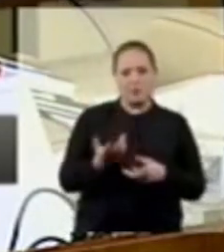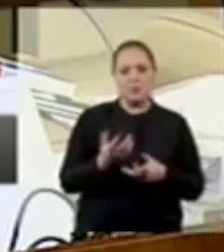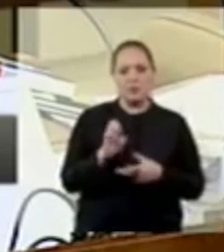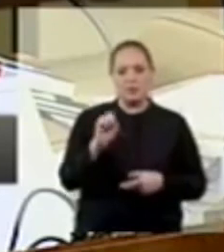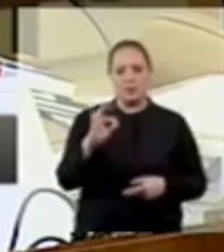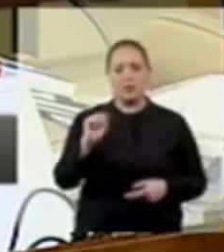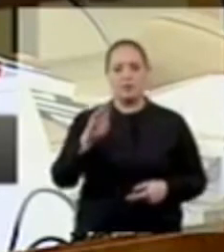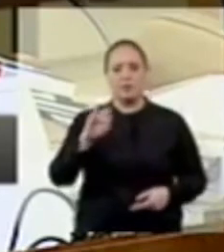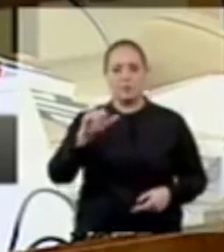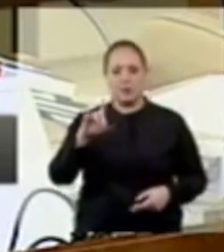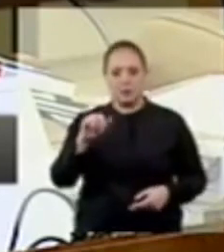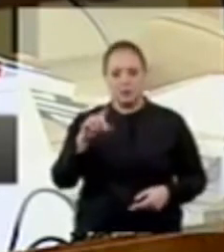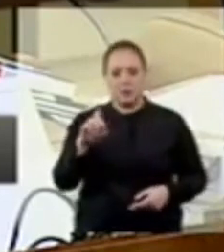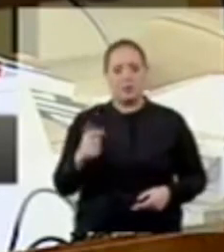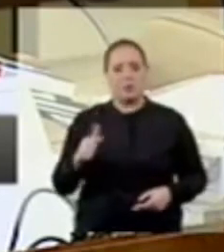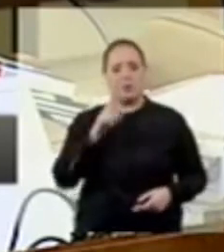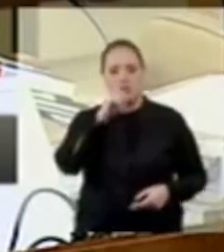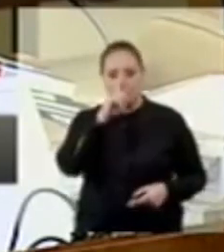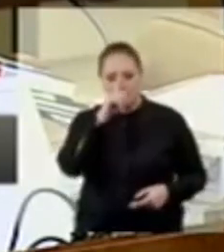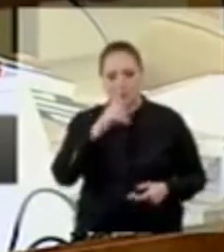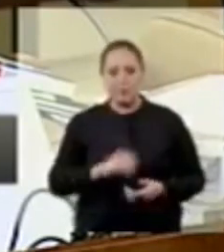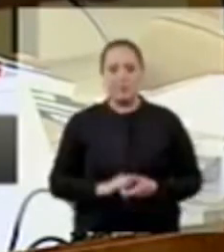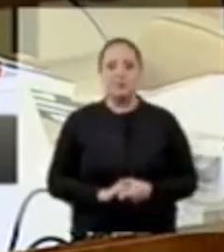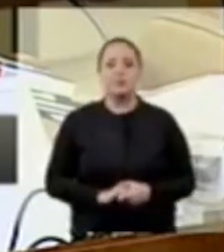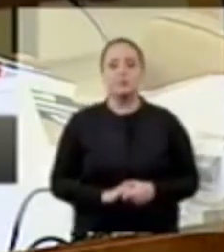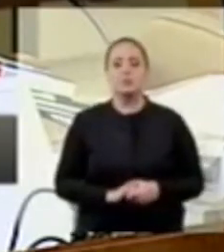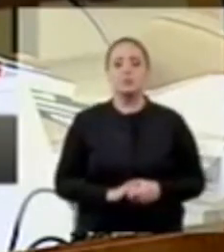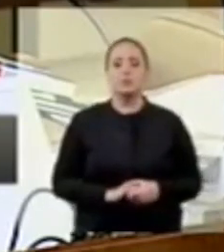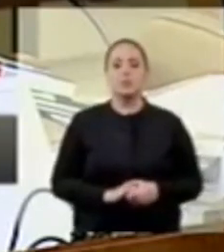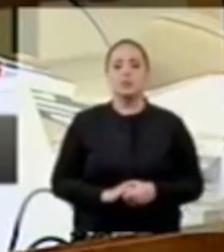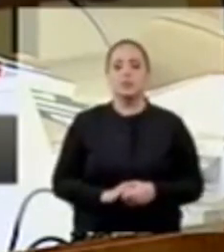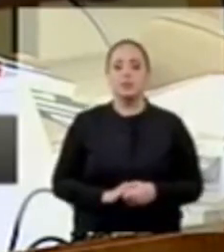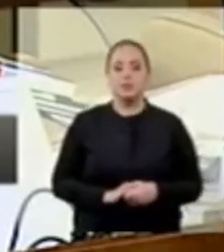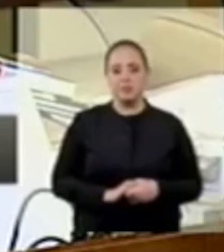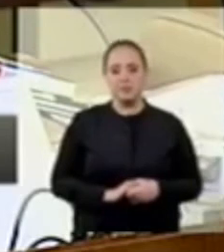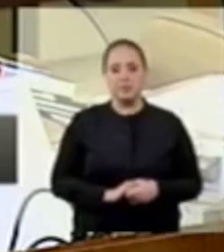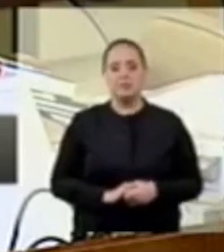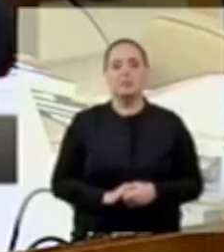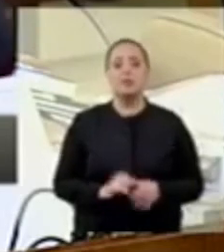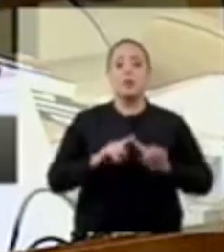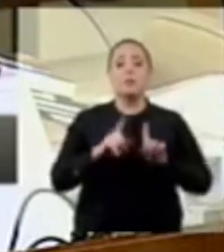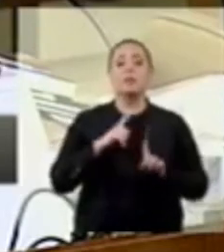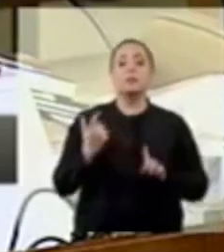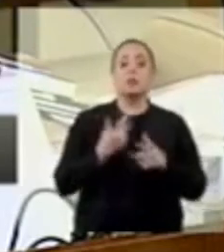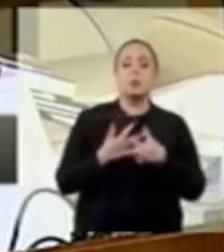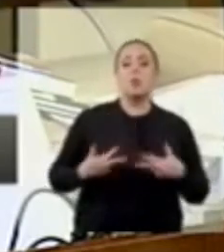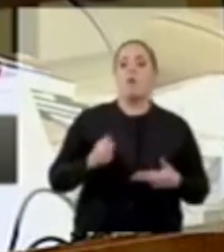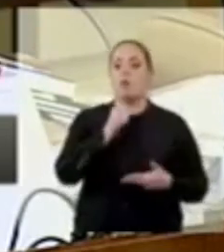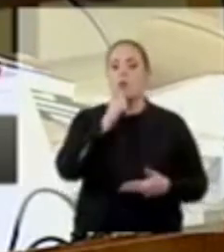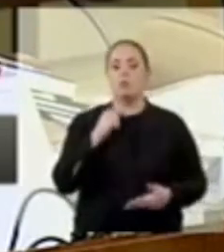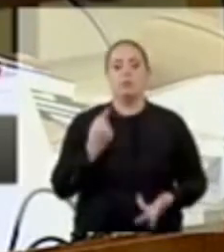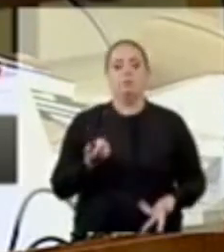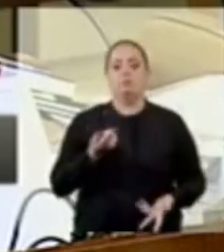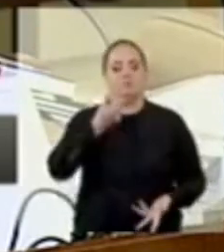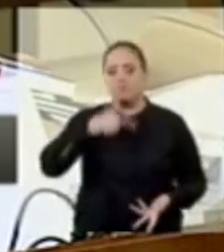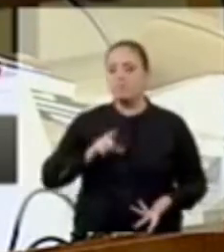acho que não há riscos para isso mas há um giro que nós ainda não conseguimos